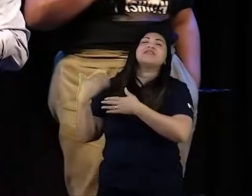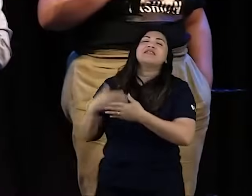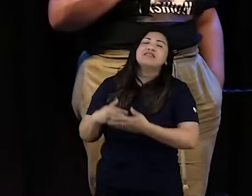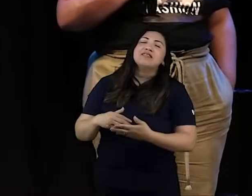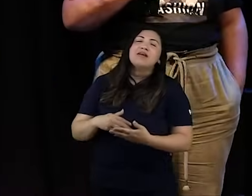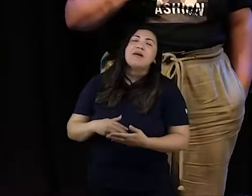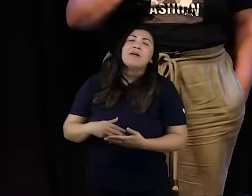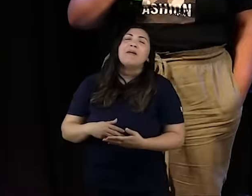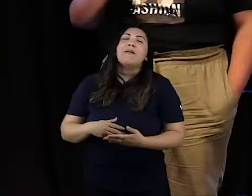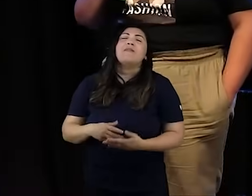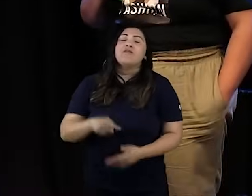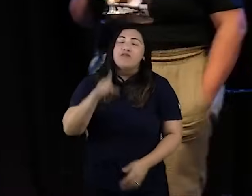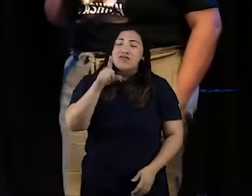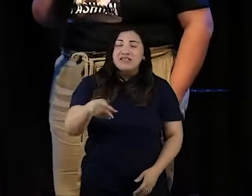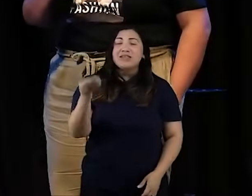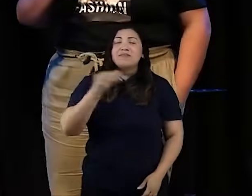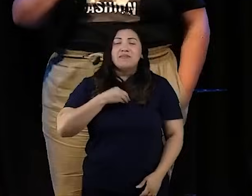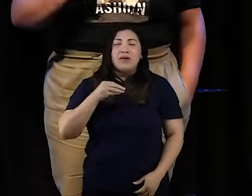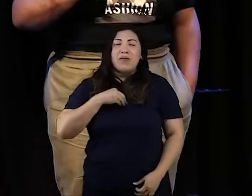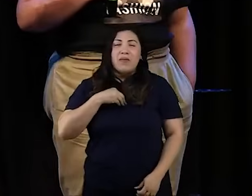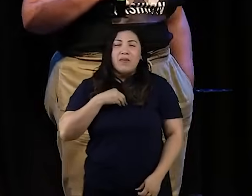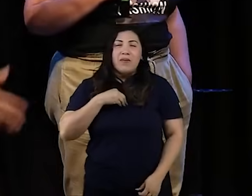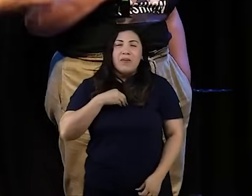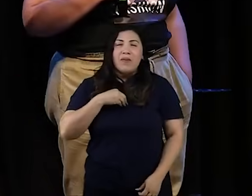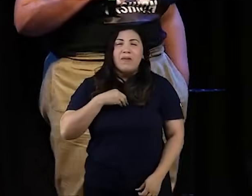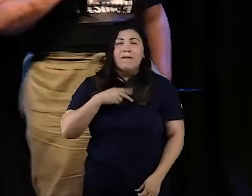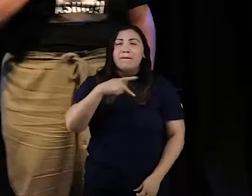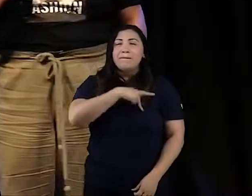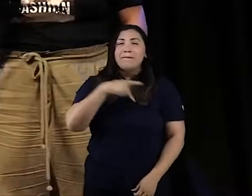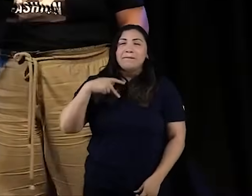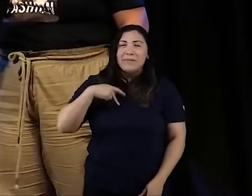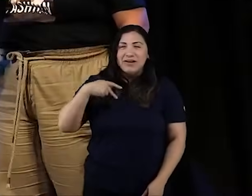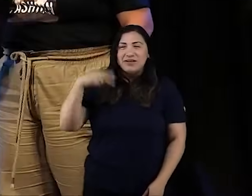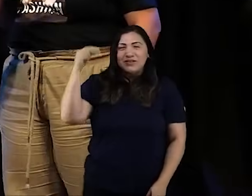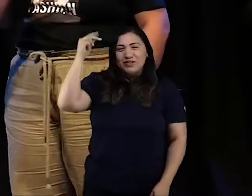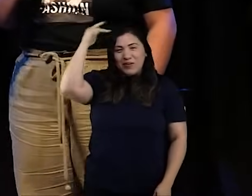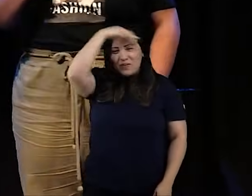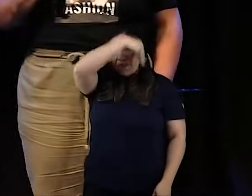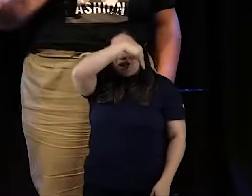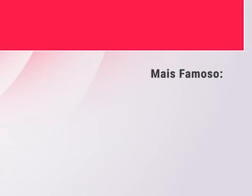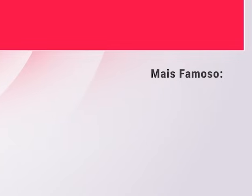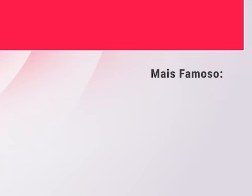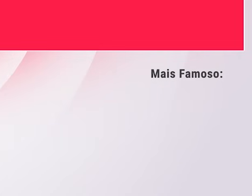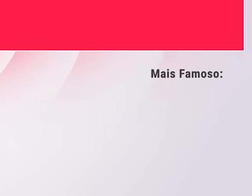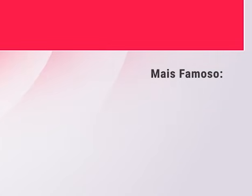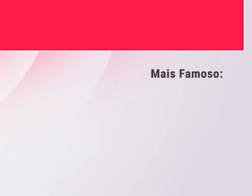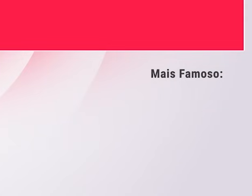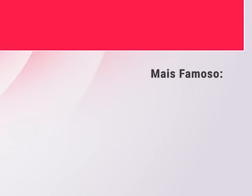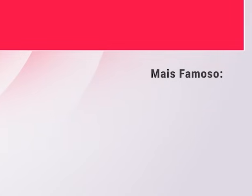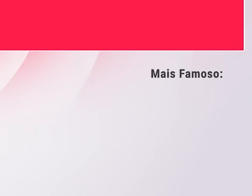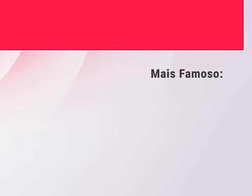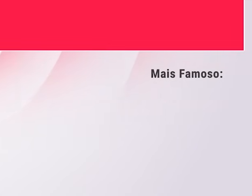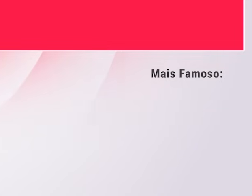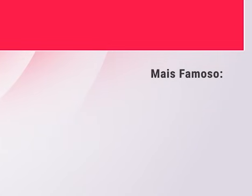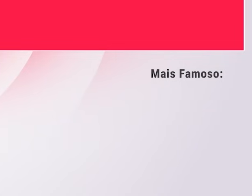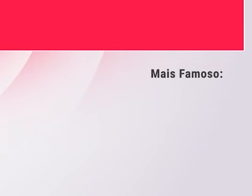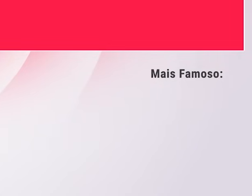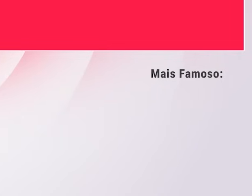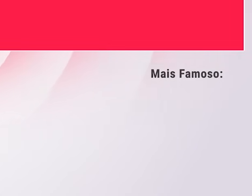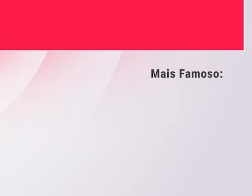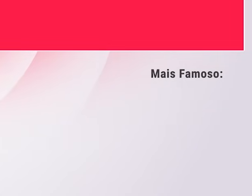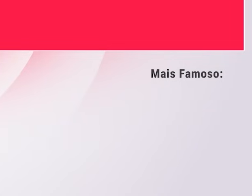pastor Marco pecou o Darc pecou o pastor Lobo pecou qualquer santo que você viu